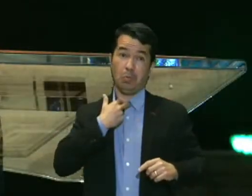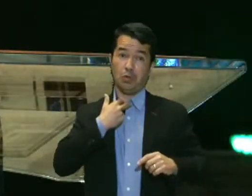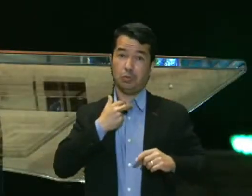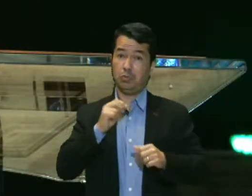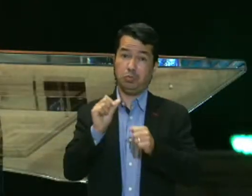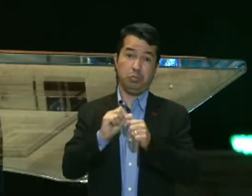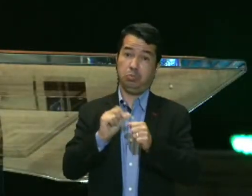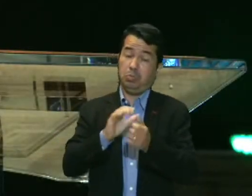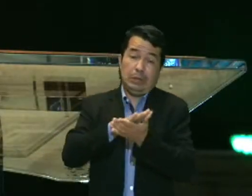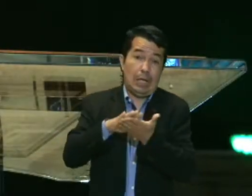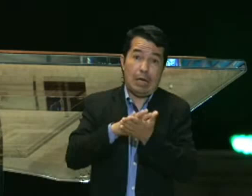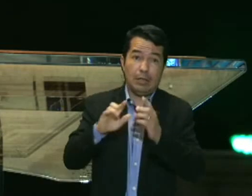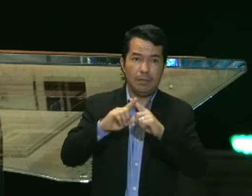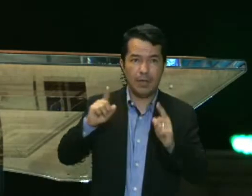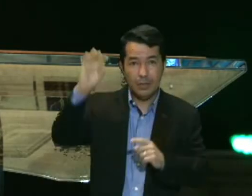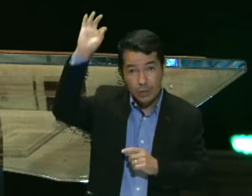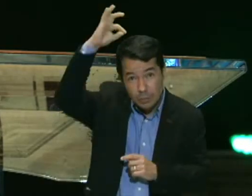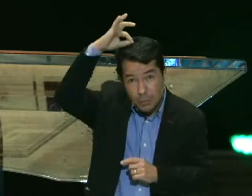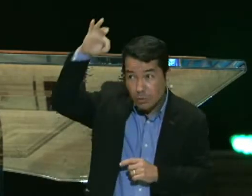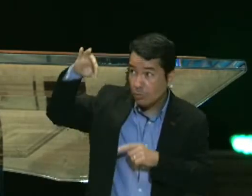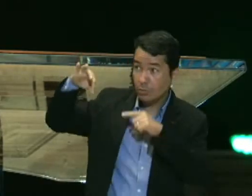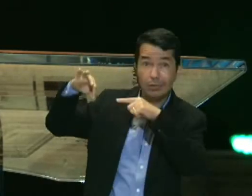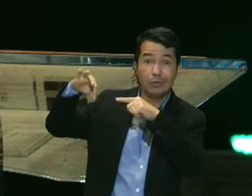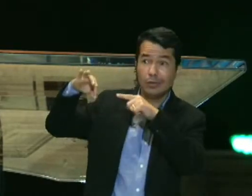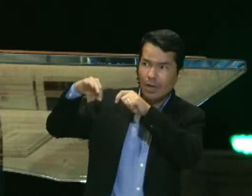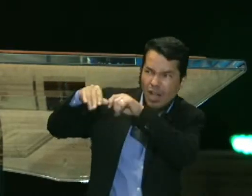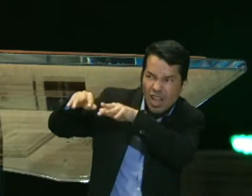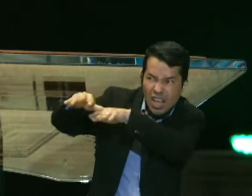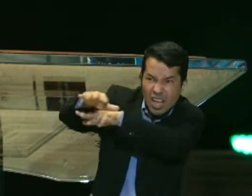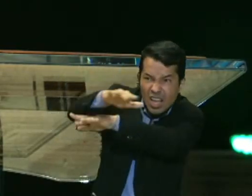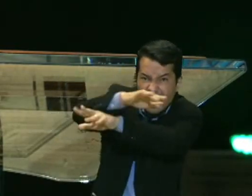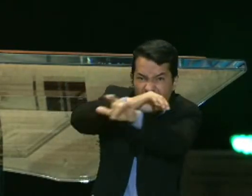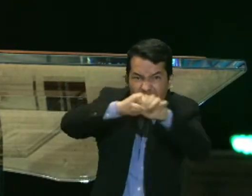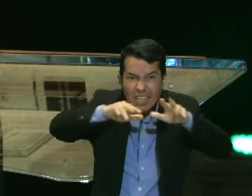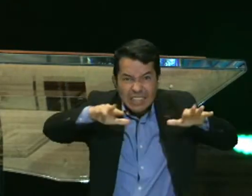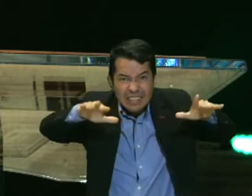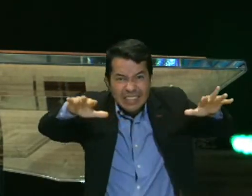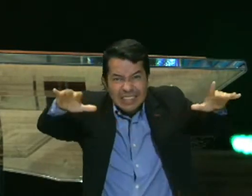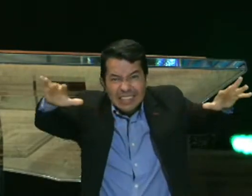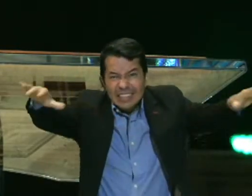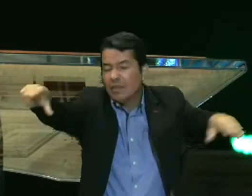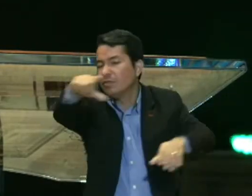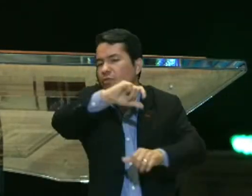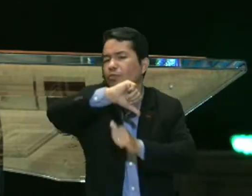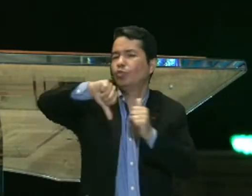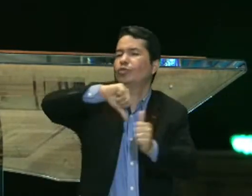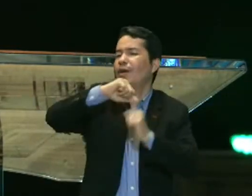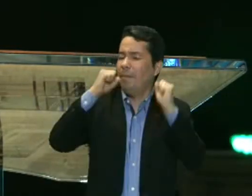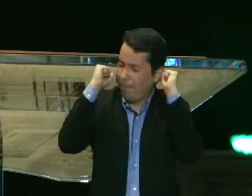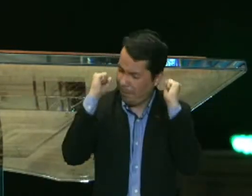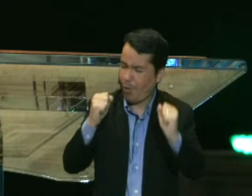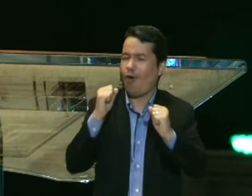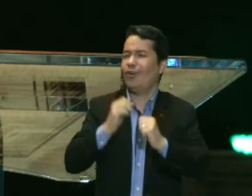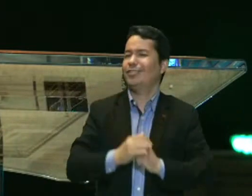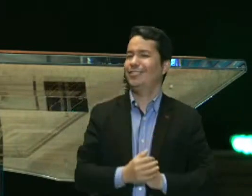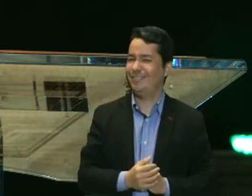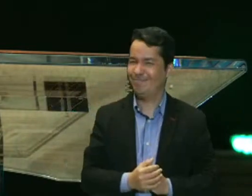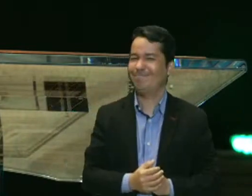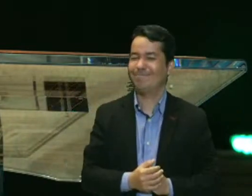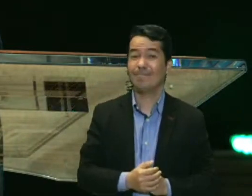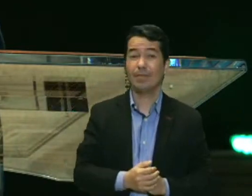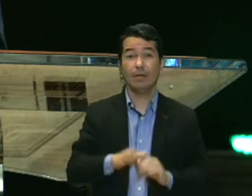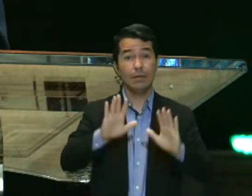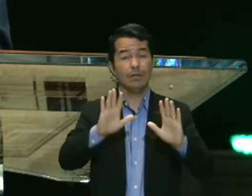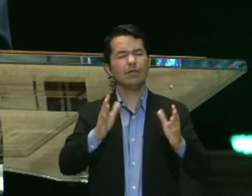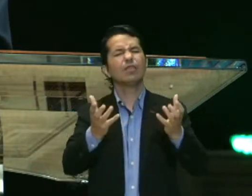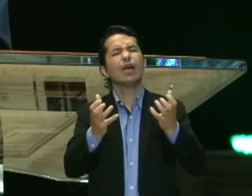estiver disposto a ouvi-lo e receber o que Ele tem para você. Só para entendermos esse contexto aqui, o